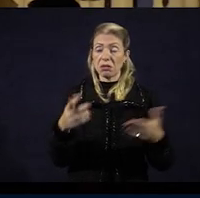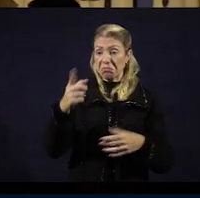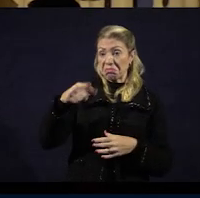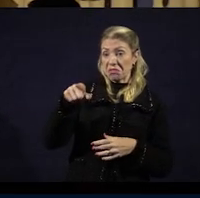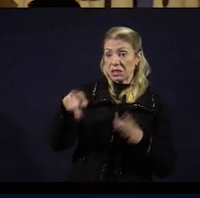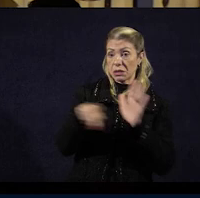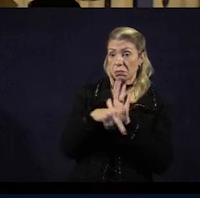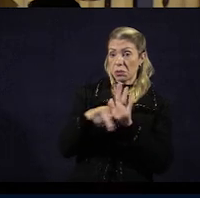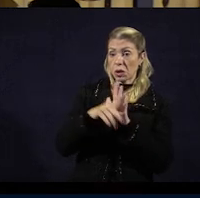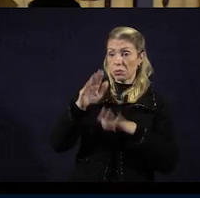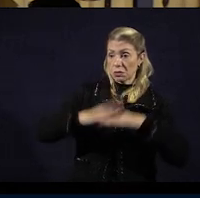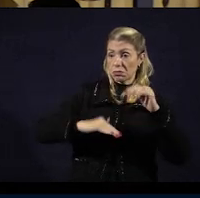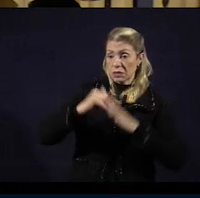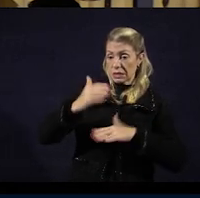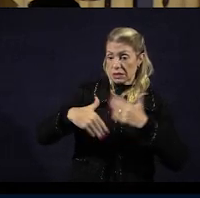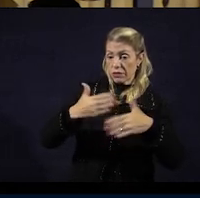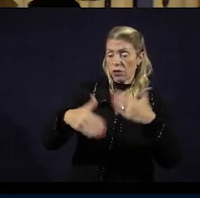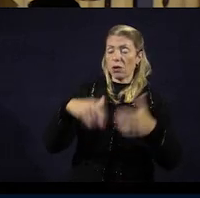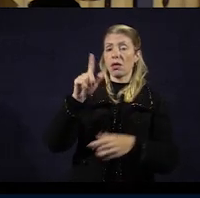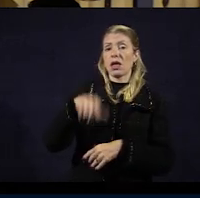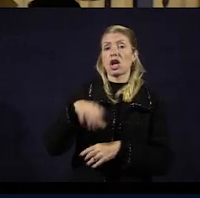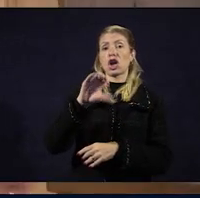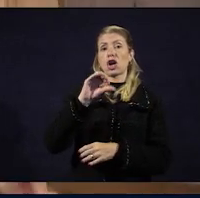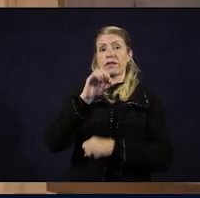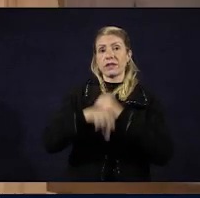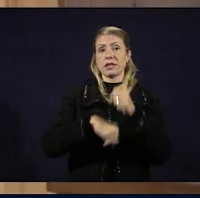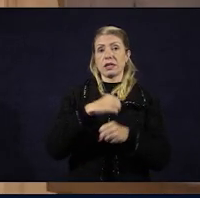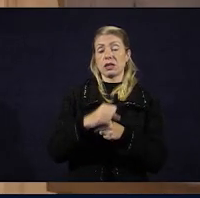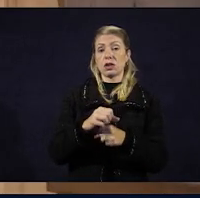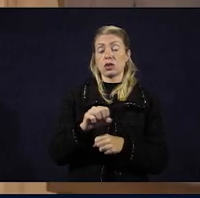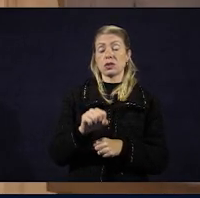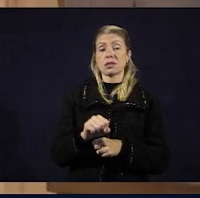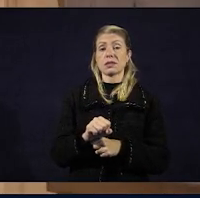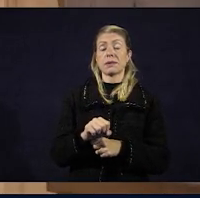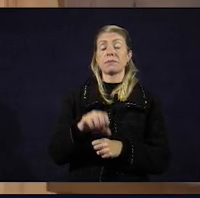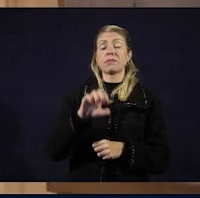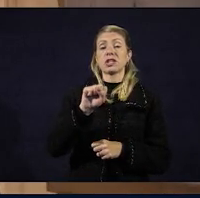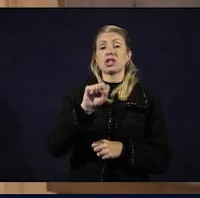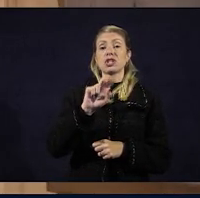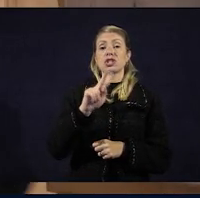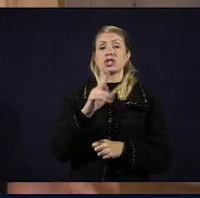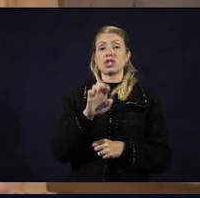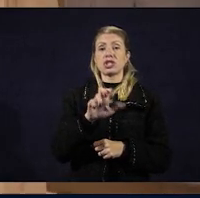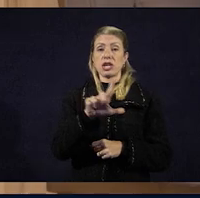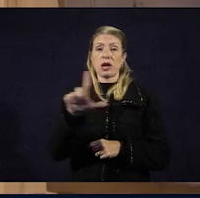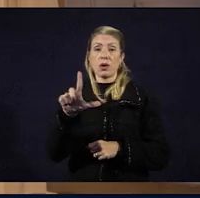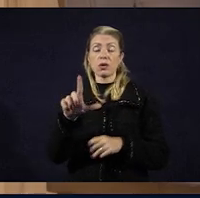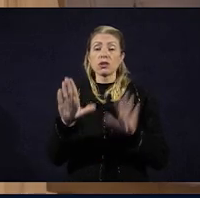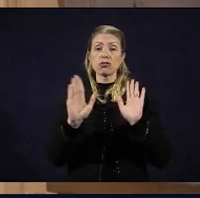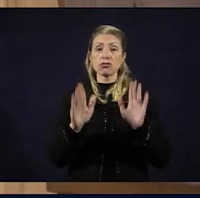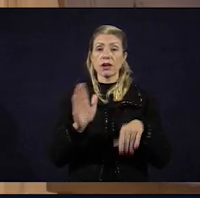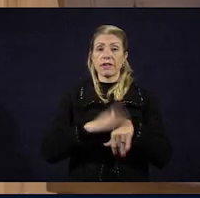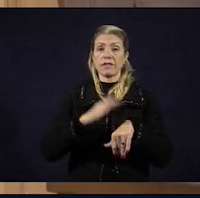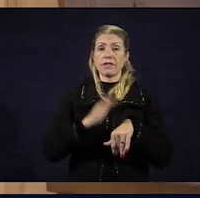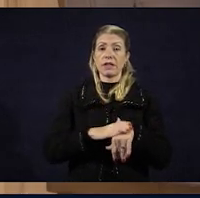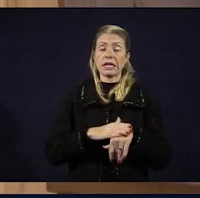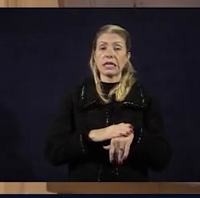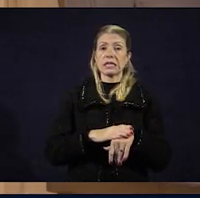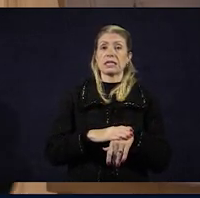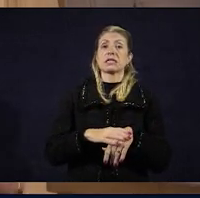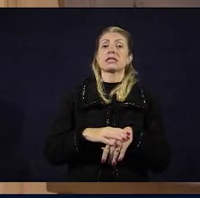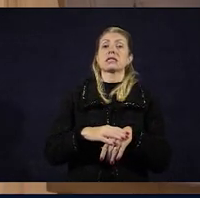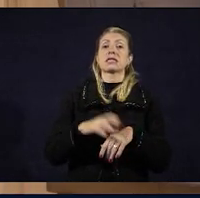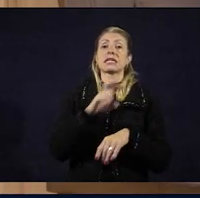tempo quase a Shell já tinha colocado meio bilhão de Dólares de investimento a gente botou mais quase 500 milhões